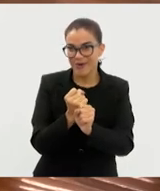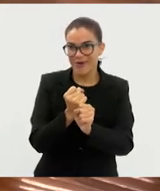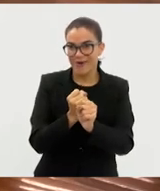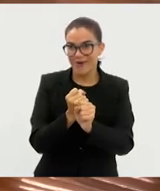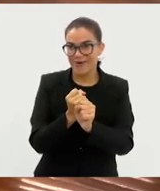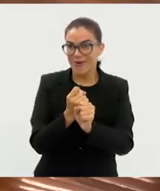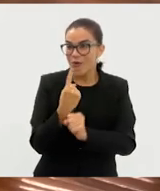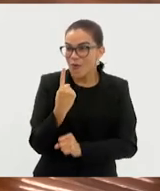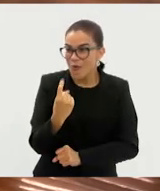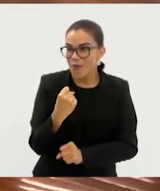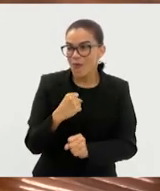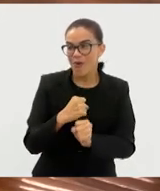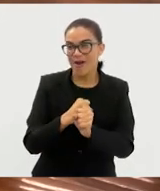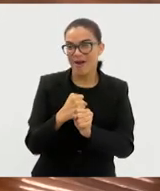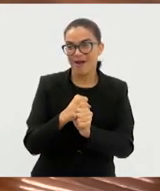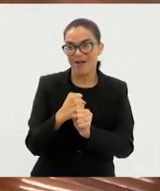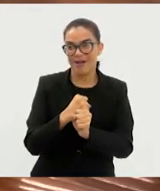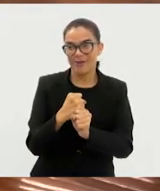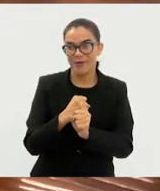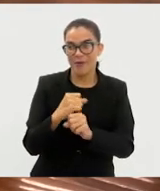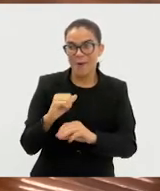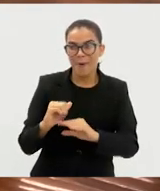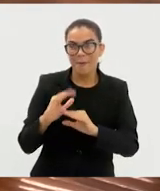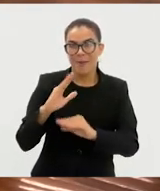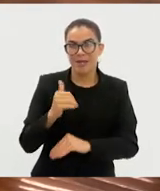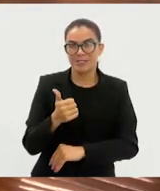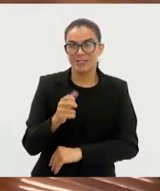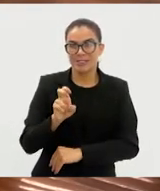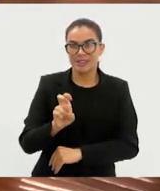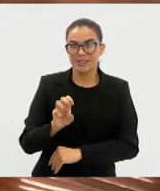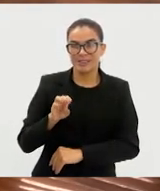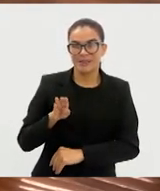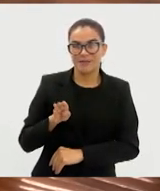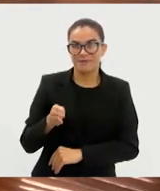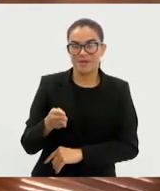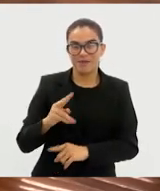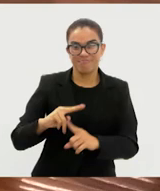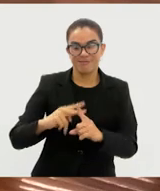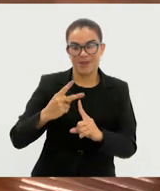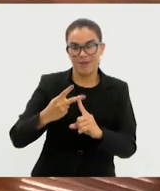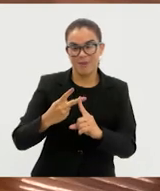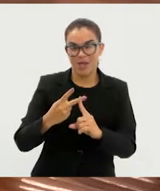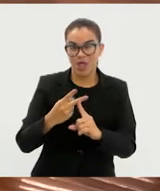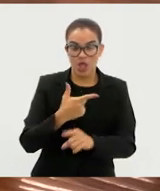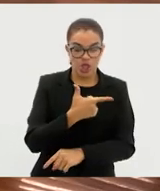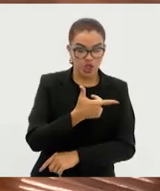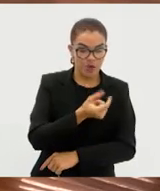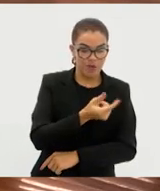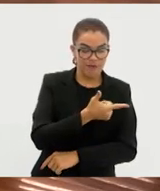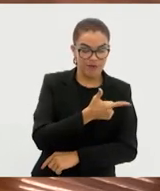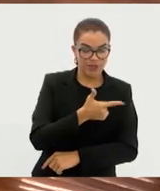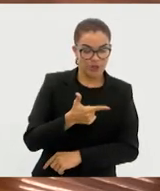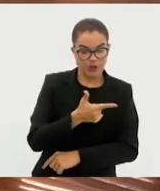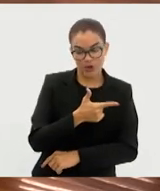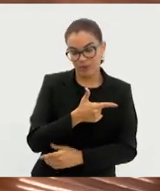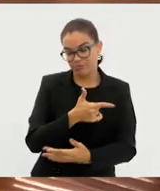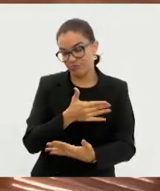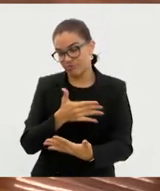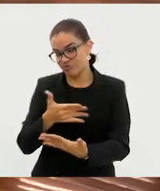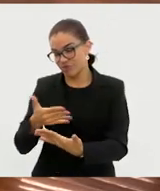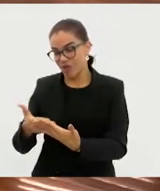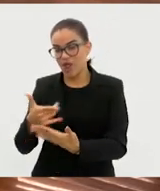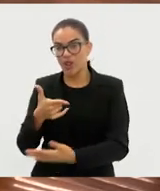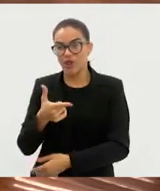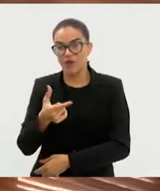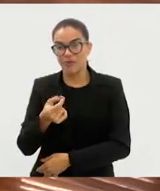Em um ano, quase mais que 15 bi de aumento. De 2022 para 2023, a dívida consolidada